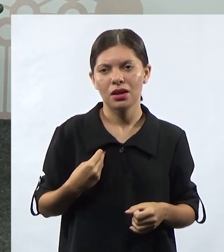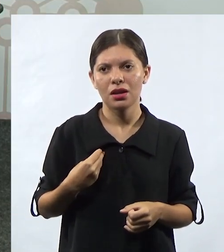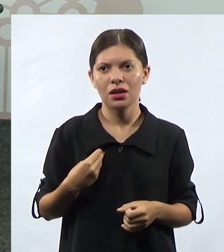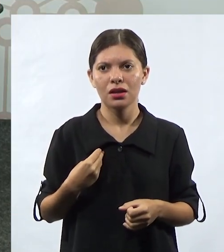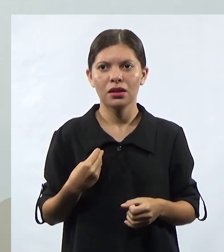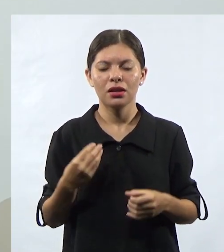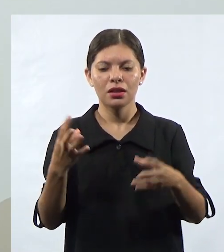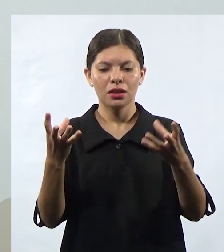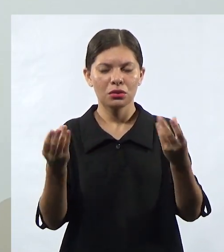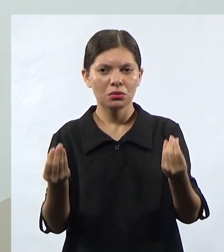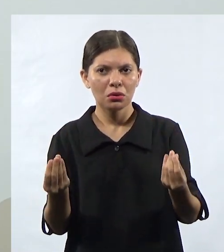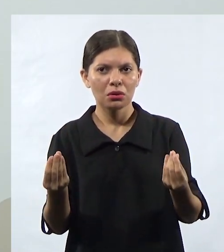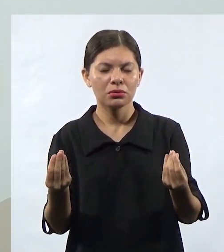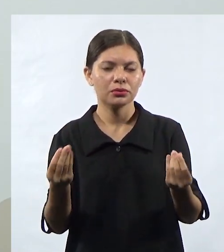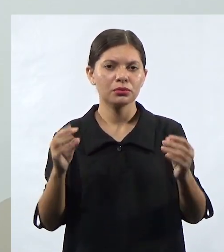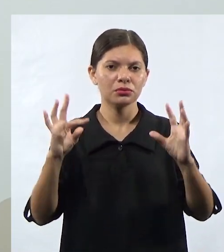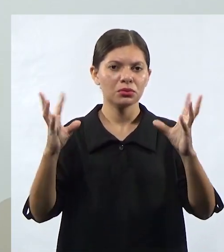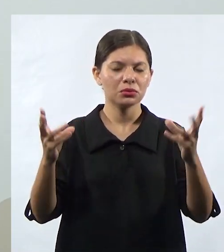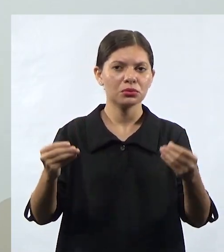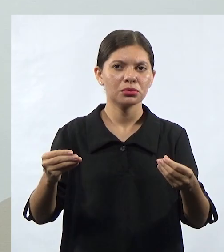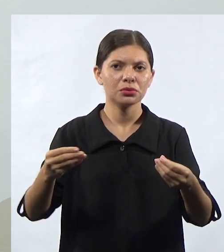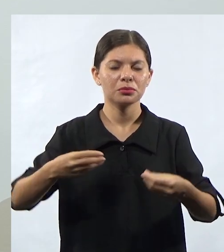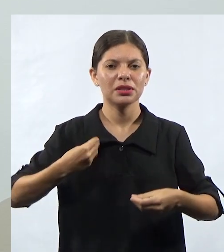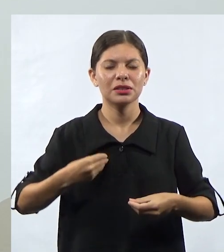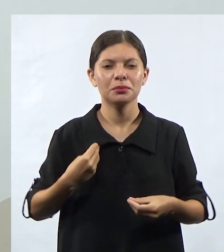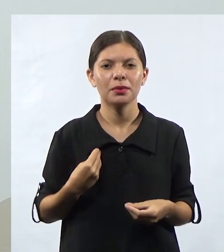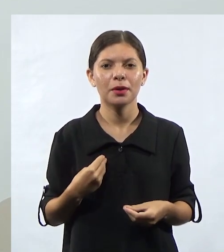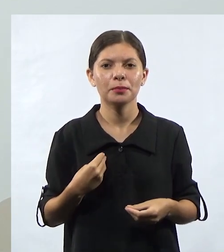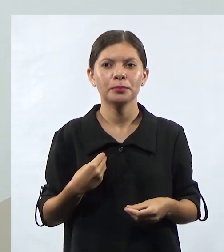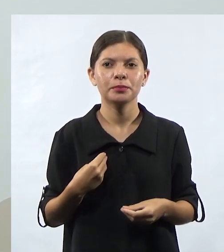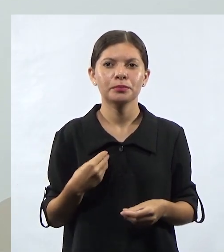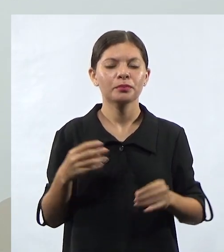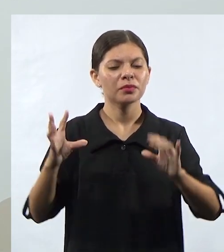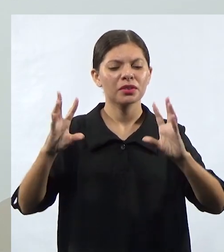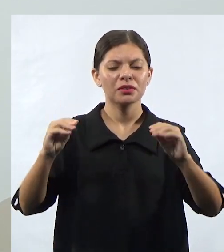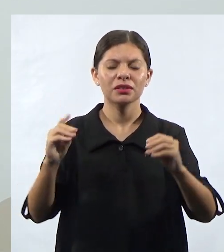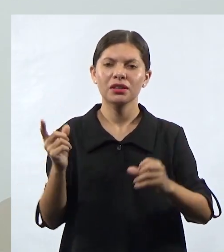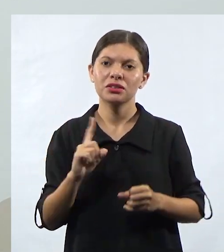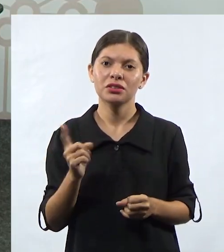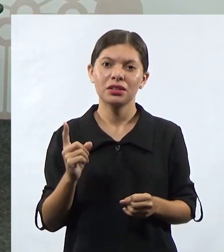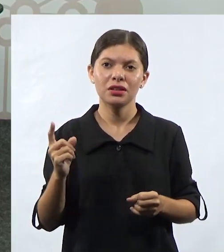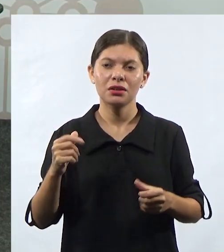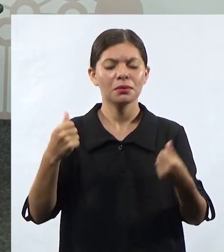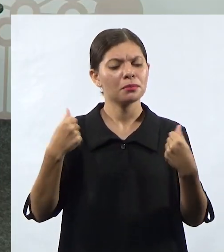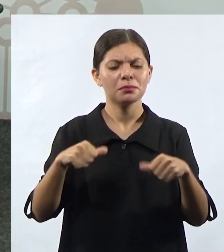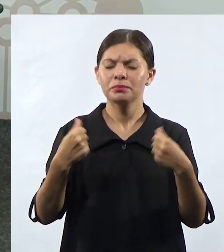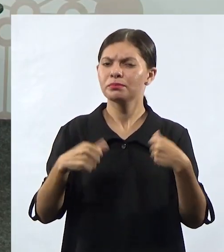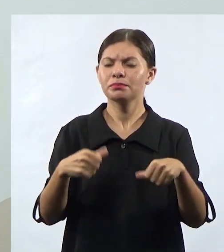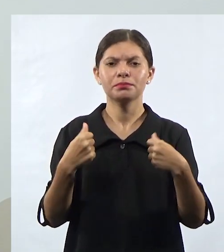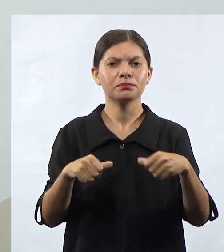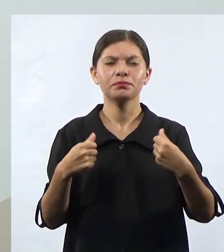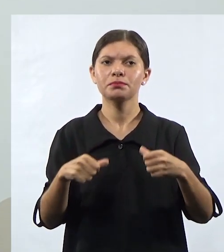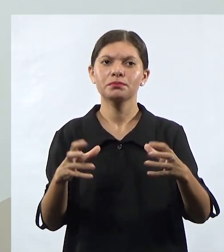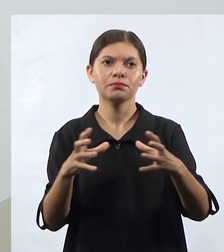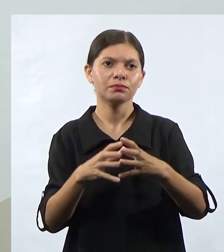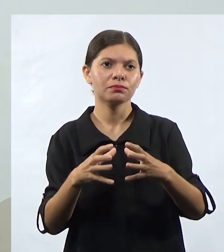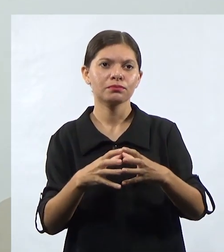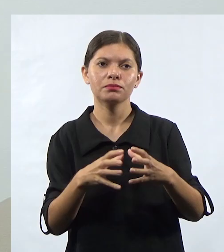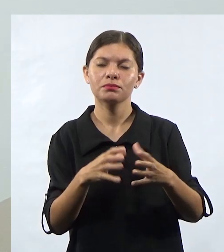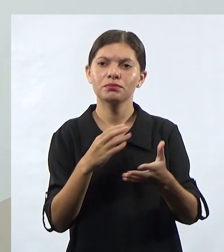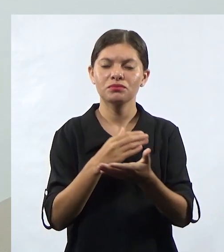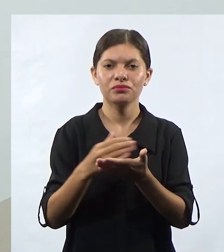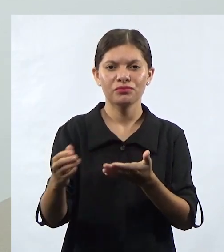participar? Então, quem não quer participar, quem não se sente à vontade em participar, não precisa continuar no grupo, porque não pode ser algo